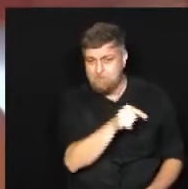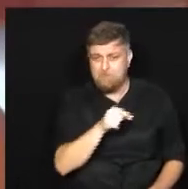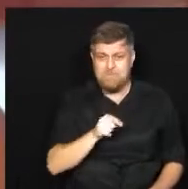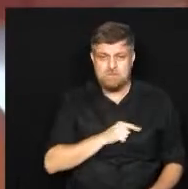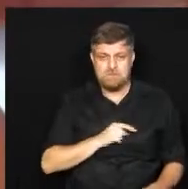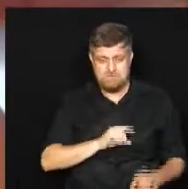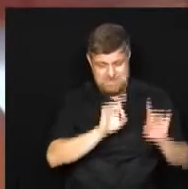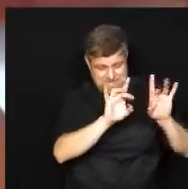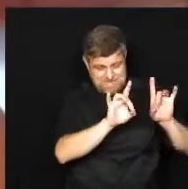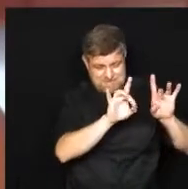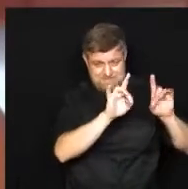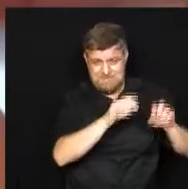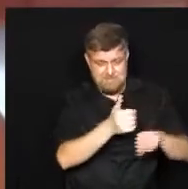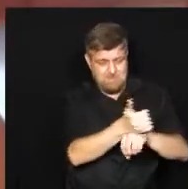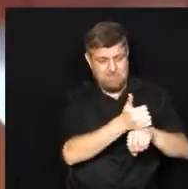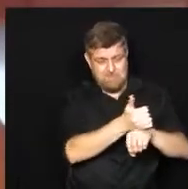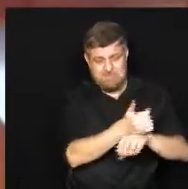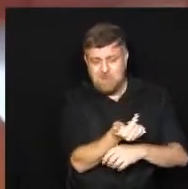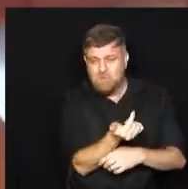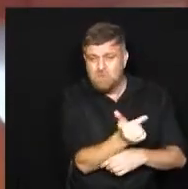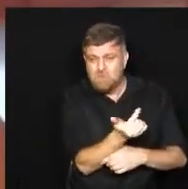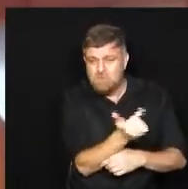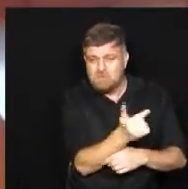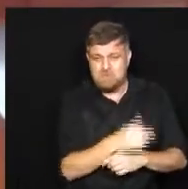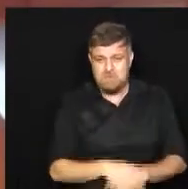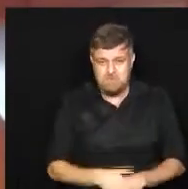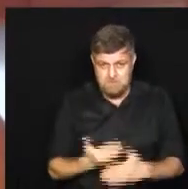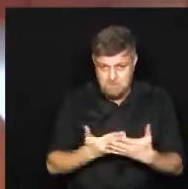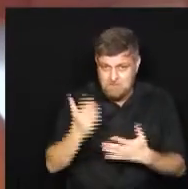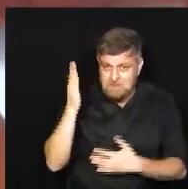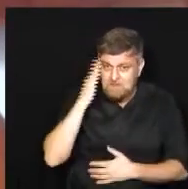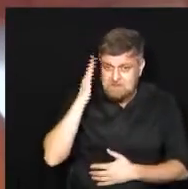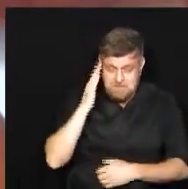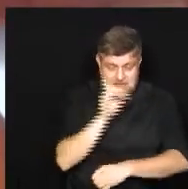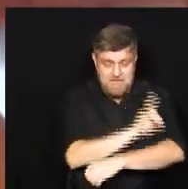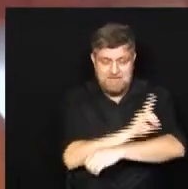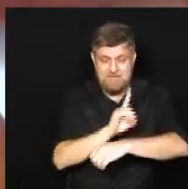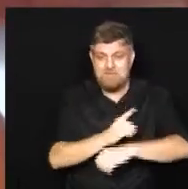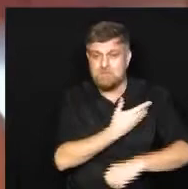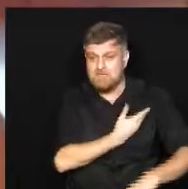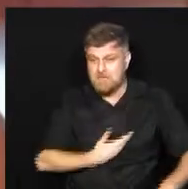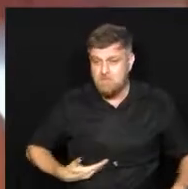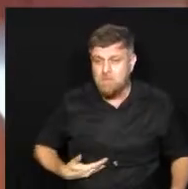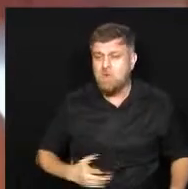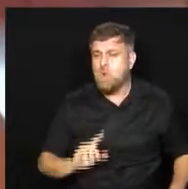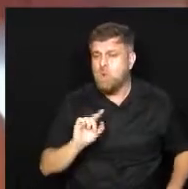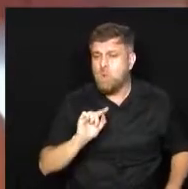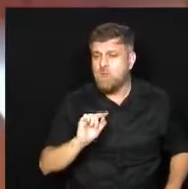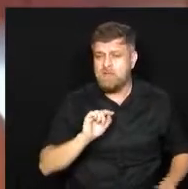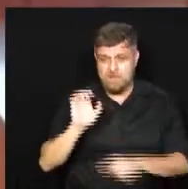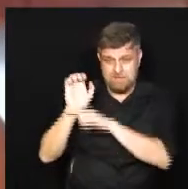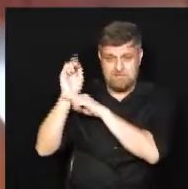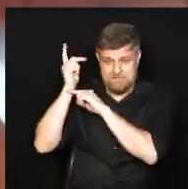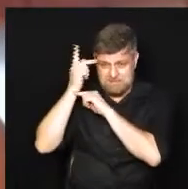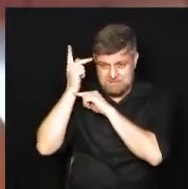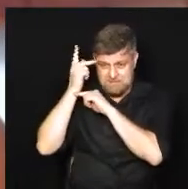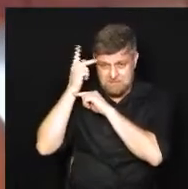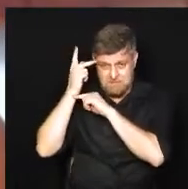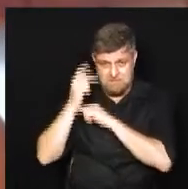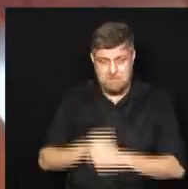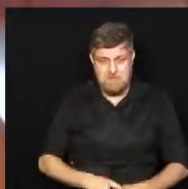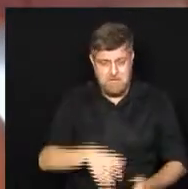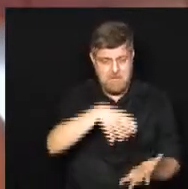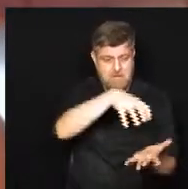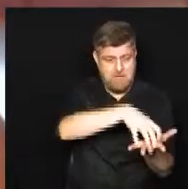com os casos de violência doméstica. Não sei se todo mundo sabe, mas a Defensoria Pública do Estado de São Paulo é um órgão